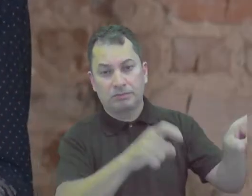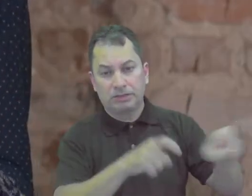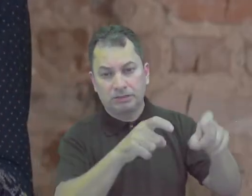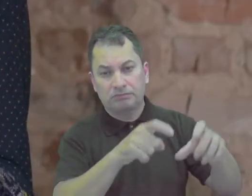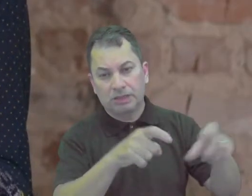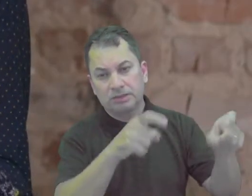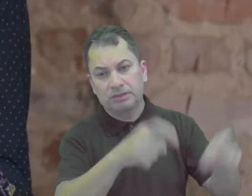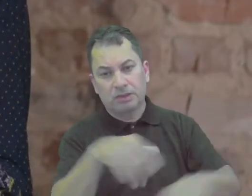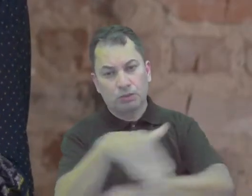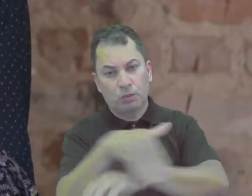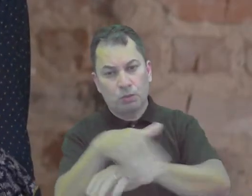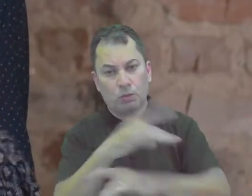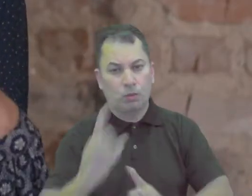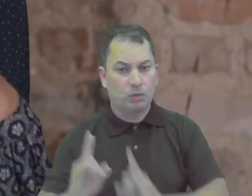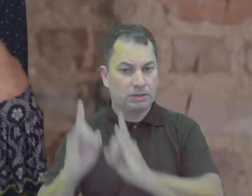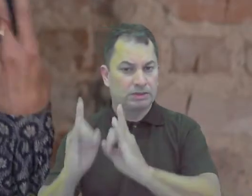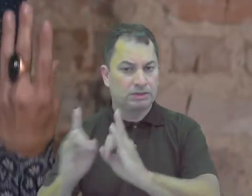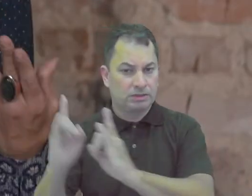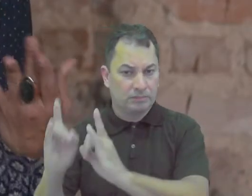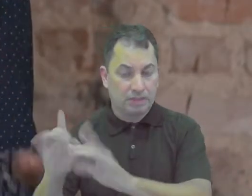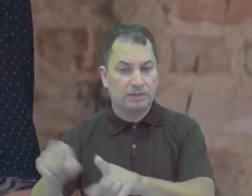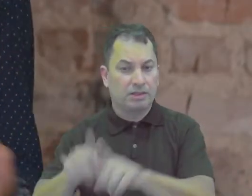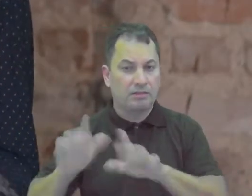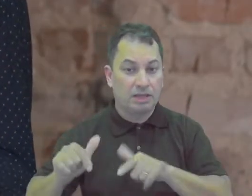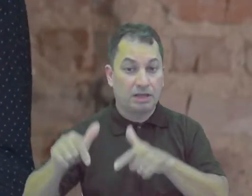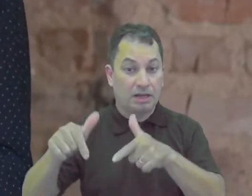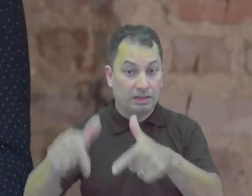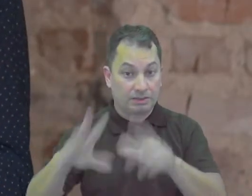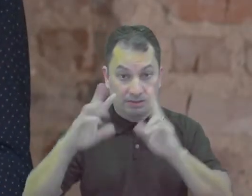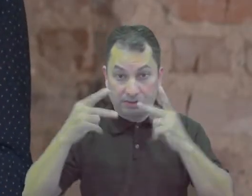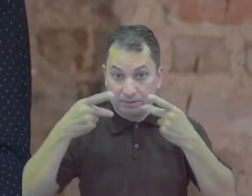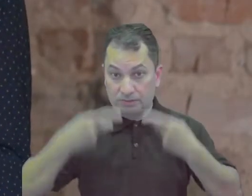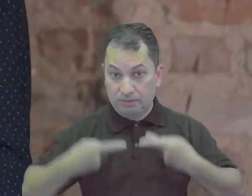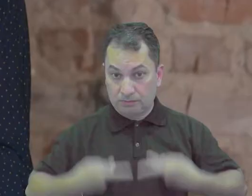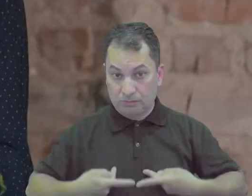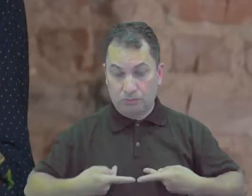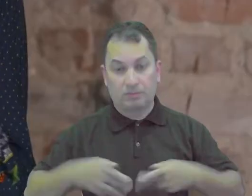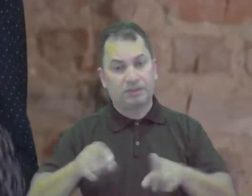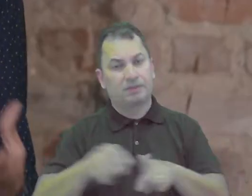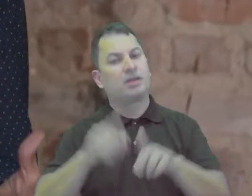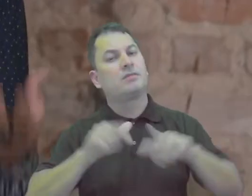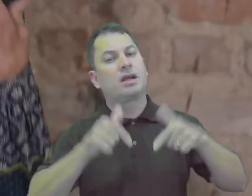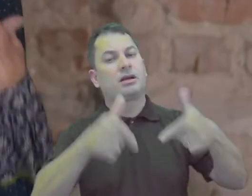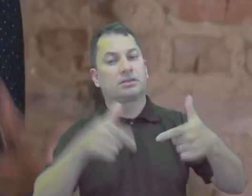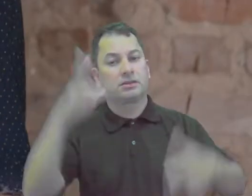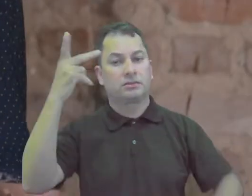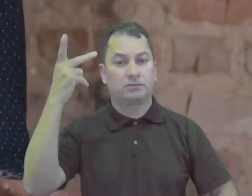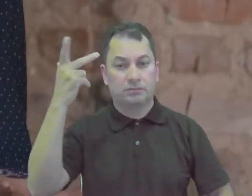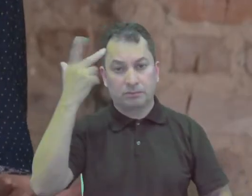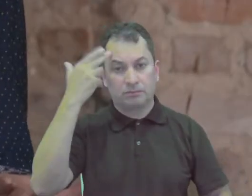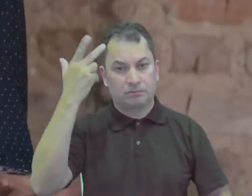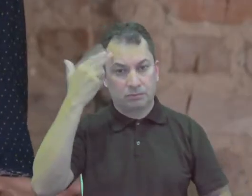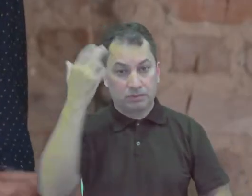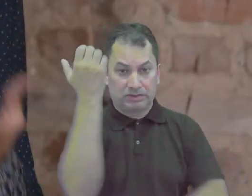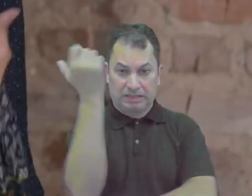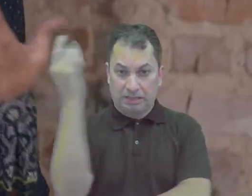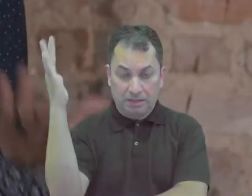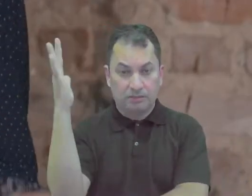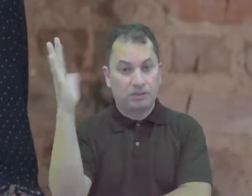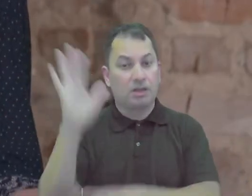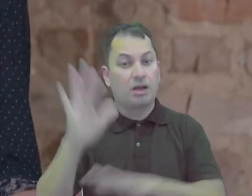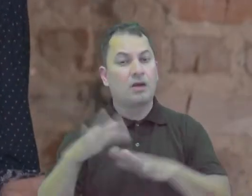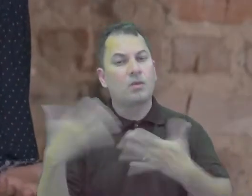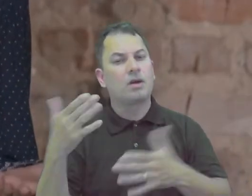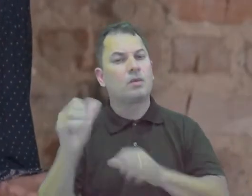prédios, e os sistemas de ações do homem, as ações e as reações da natureza nesse período de mudanças